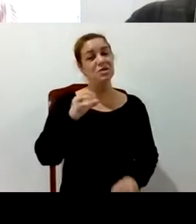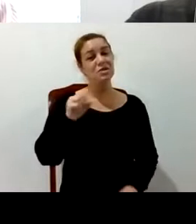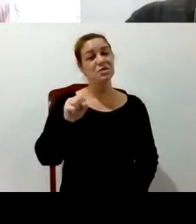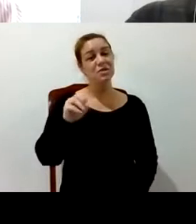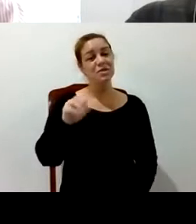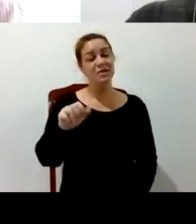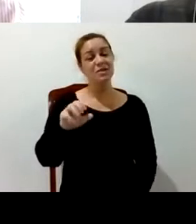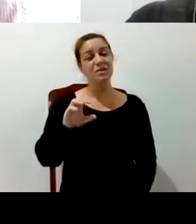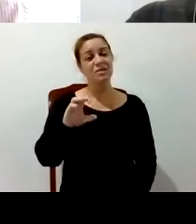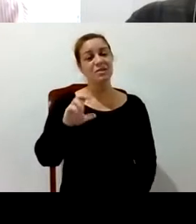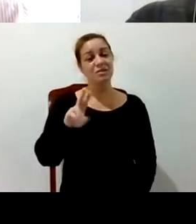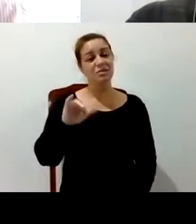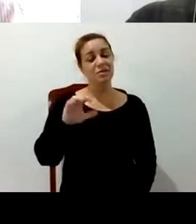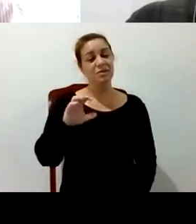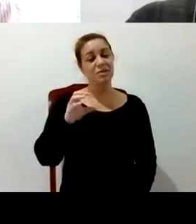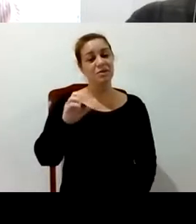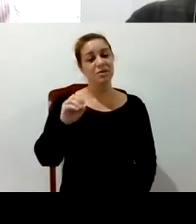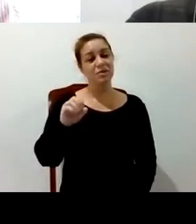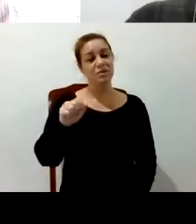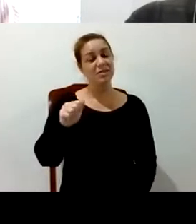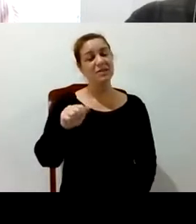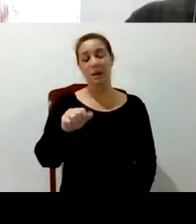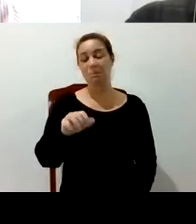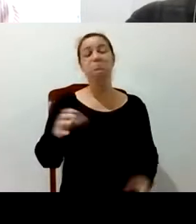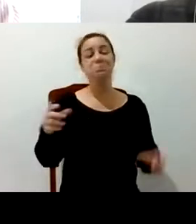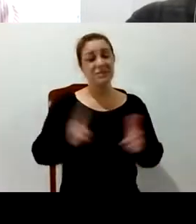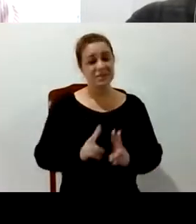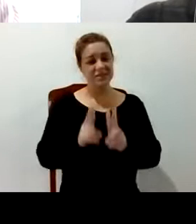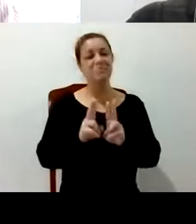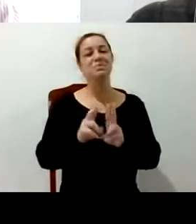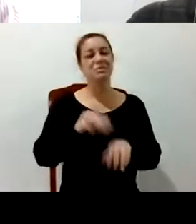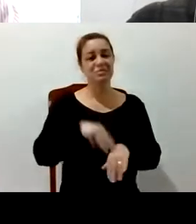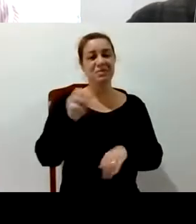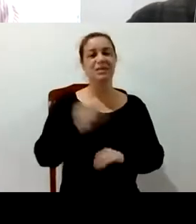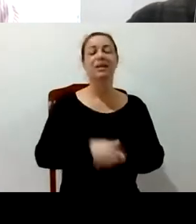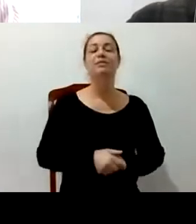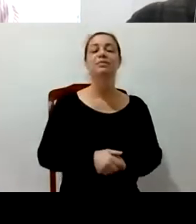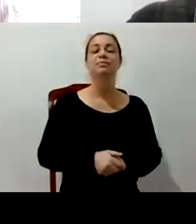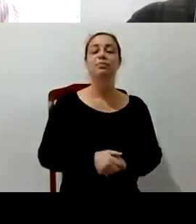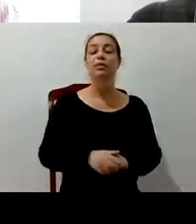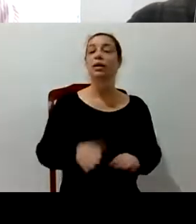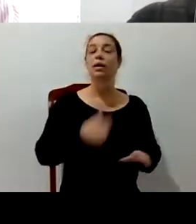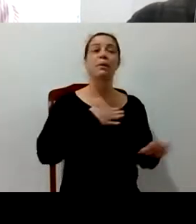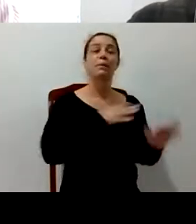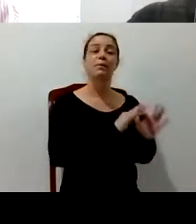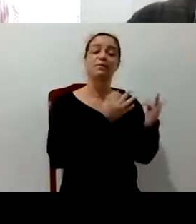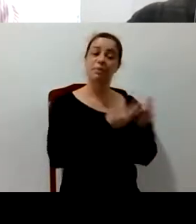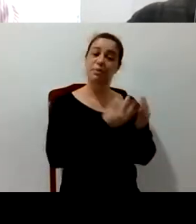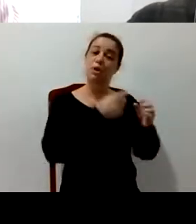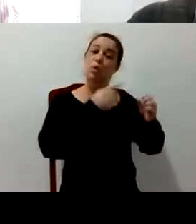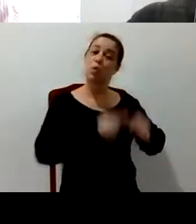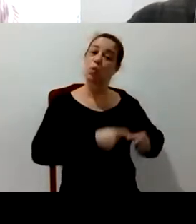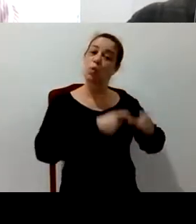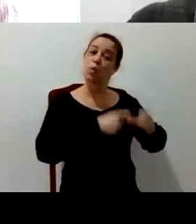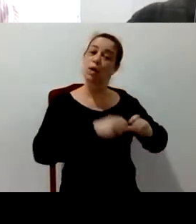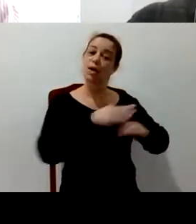bom. Eu vou lá agora em janeiro passear. Eu também. É porque a minha família é de Visconde do Rio Branco. Aí eu fico lá em Visconde do Rio Branco e toda vez